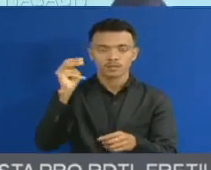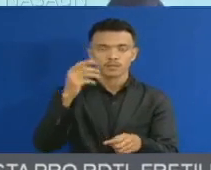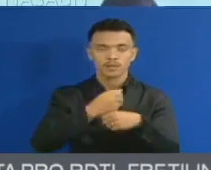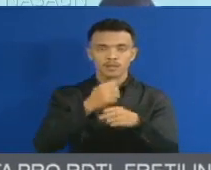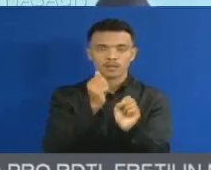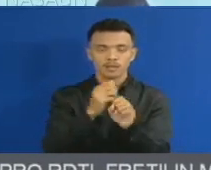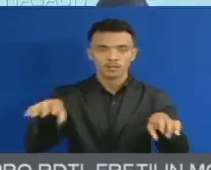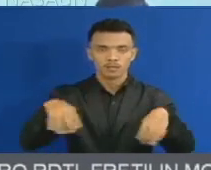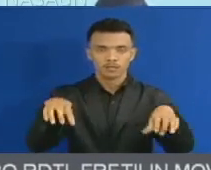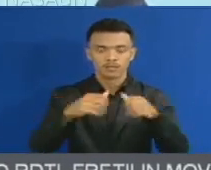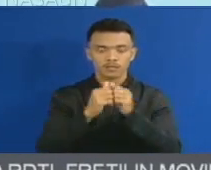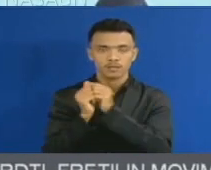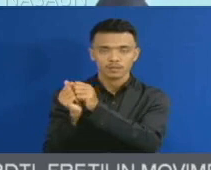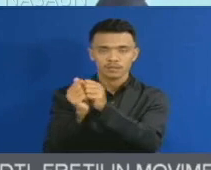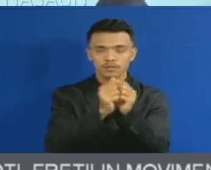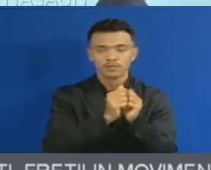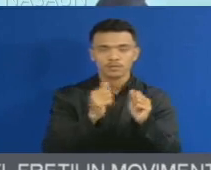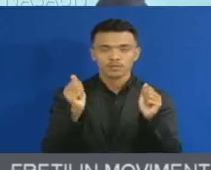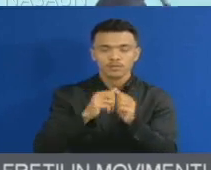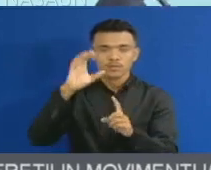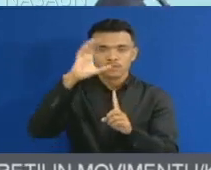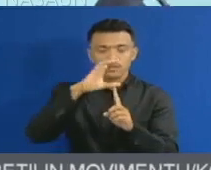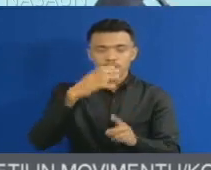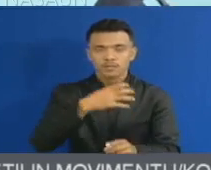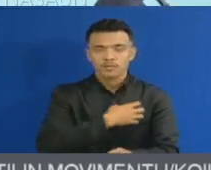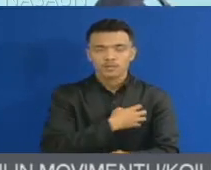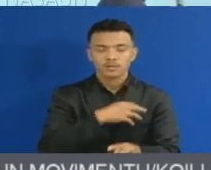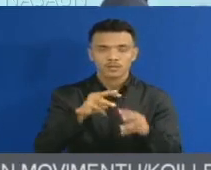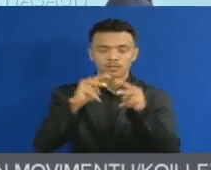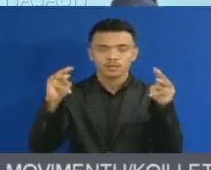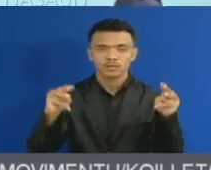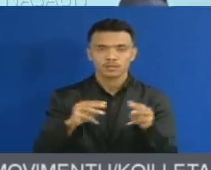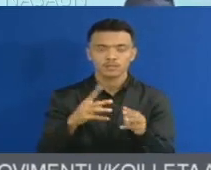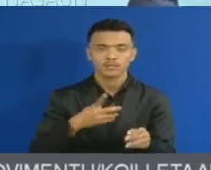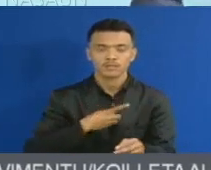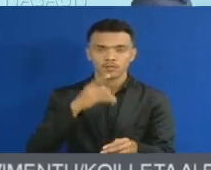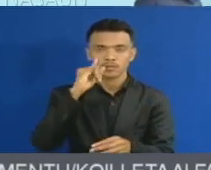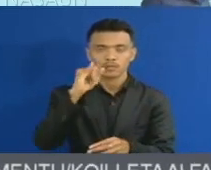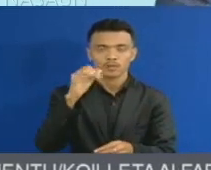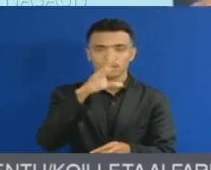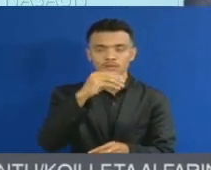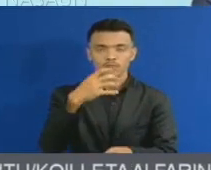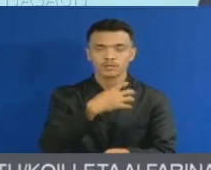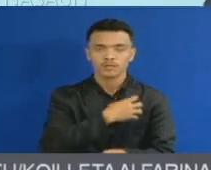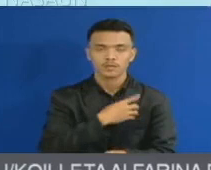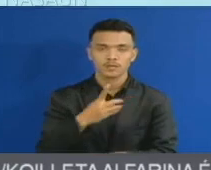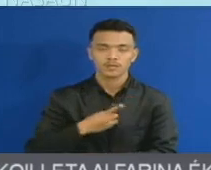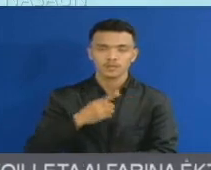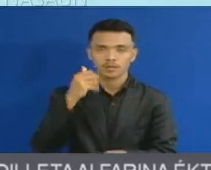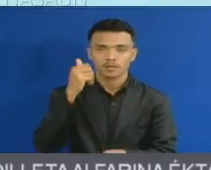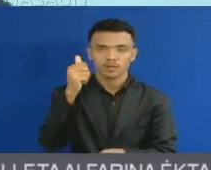Cooperação Serviços, Amutoco, Comando Polícia Nacional Timor-Leste, Município Dili, no Esquadra Dom Alessio,